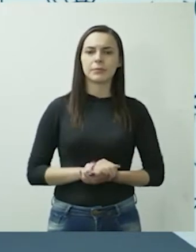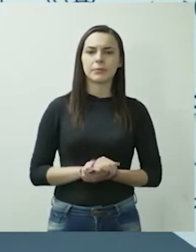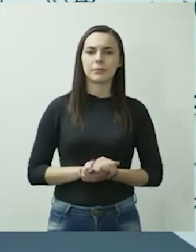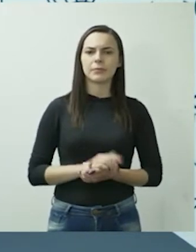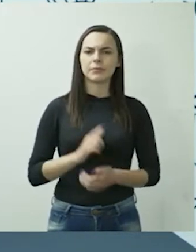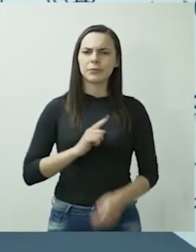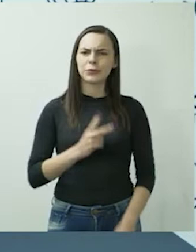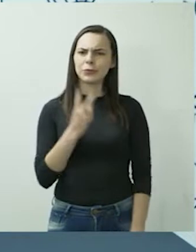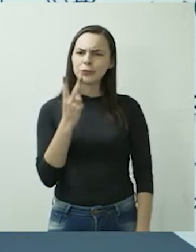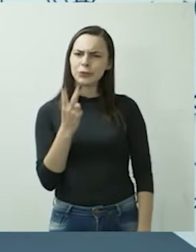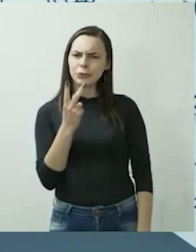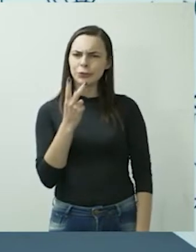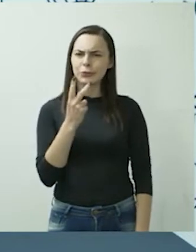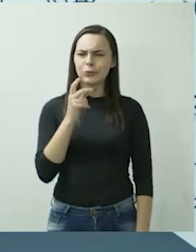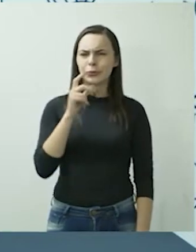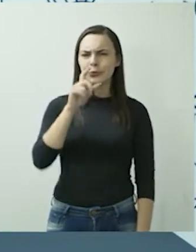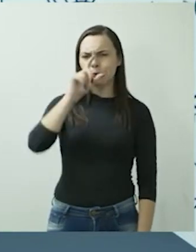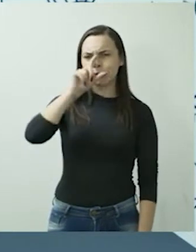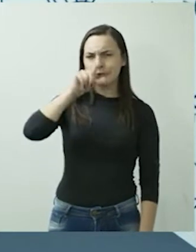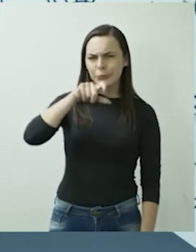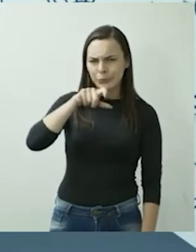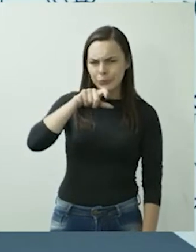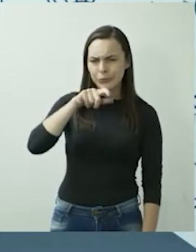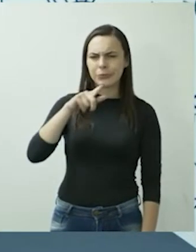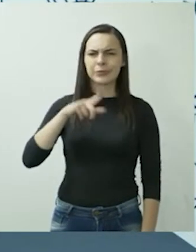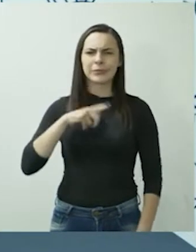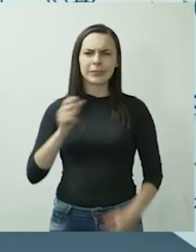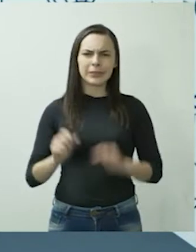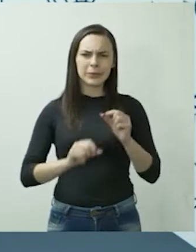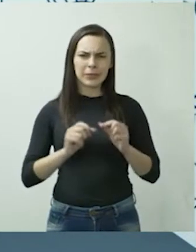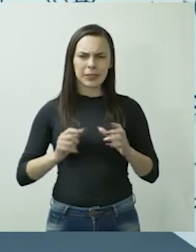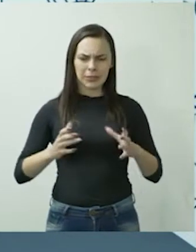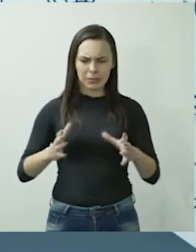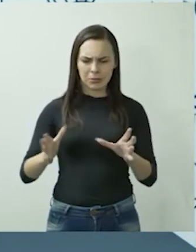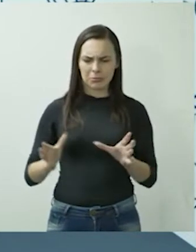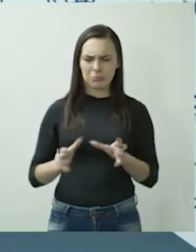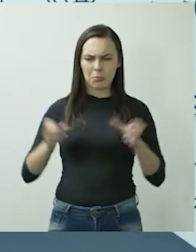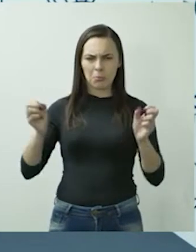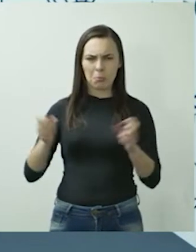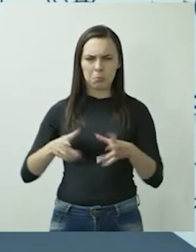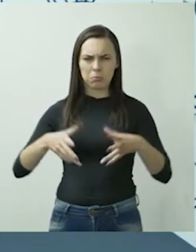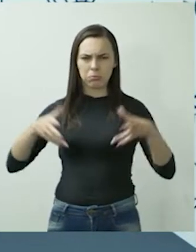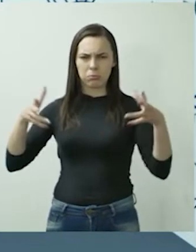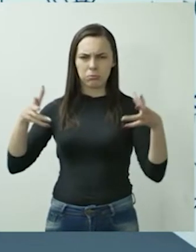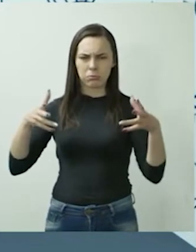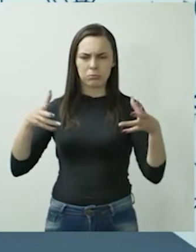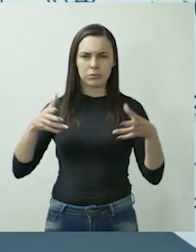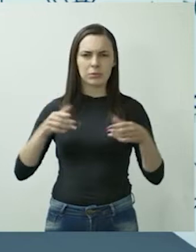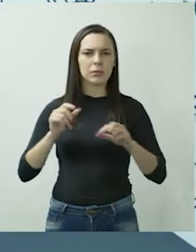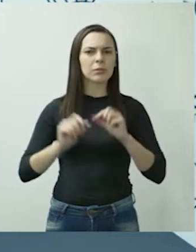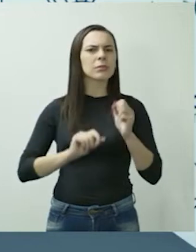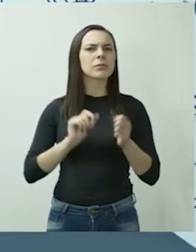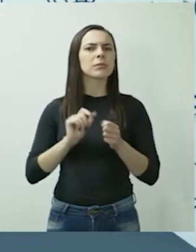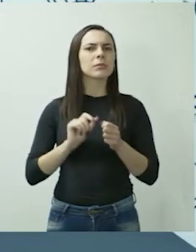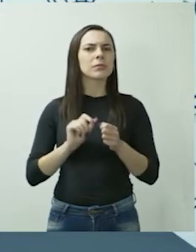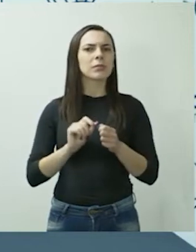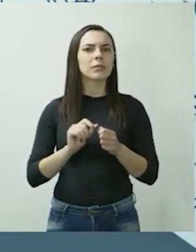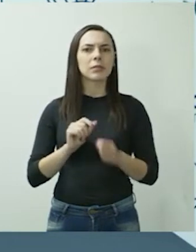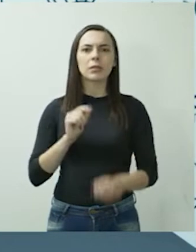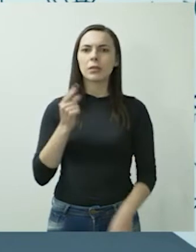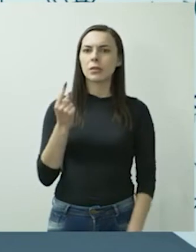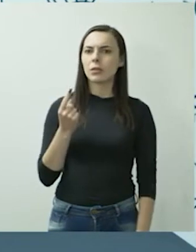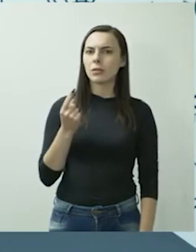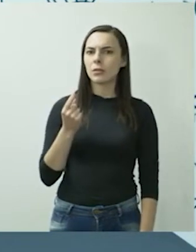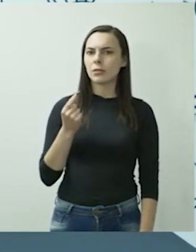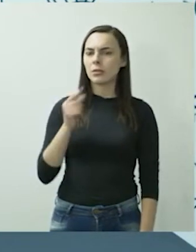duas bruxas que queriam fazer uma poção, lembra? E aí acabaram que a bruxa maior não deu